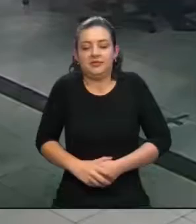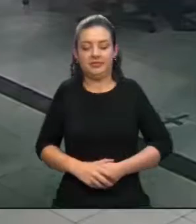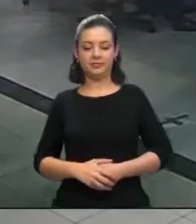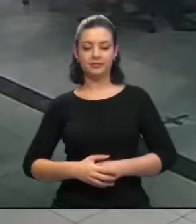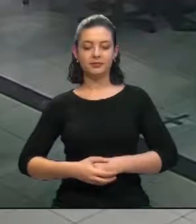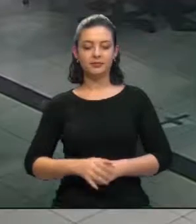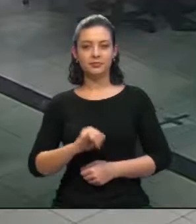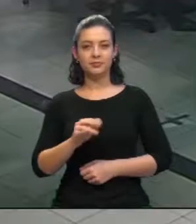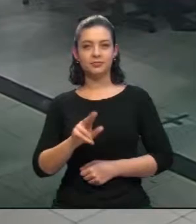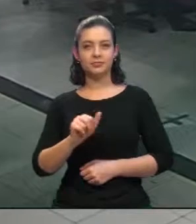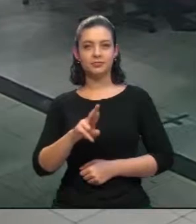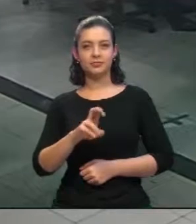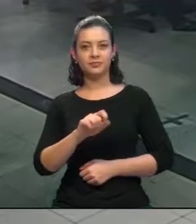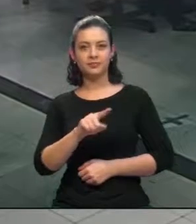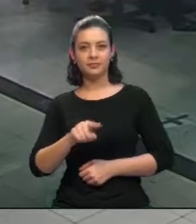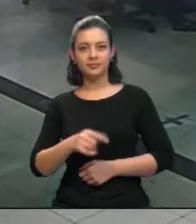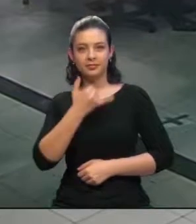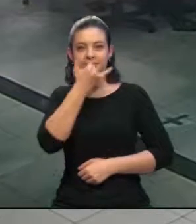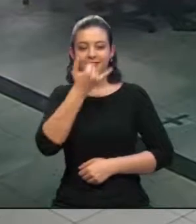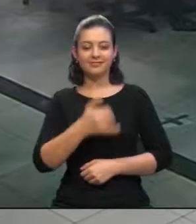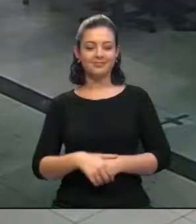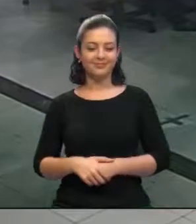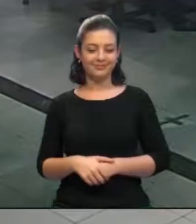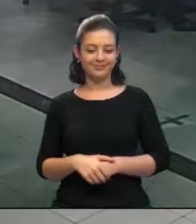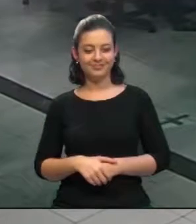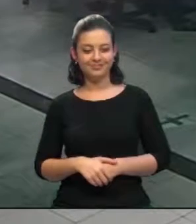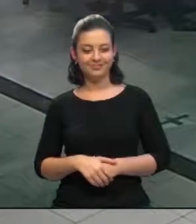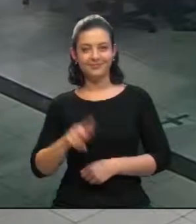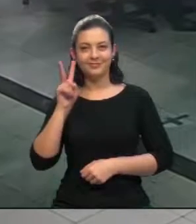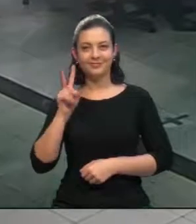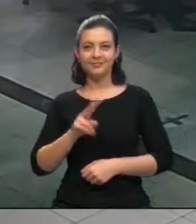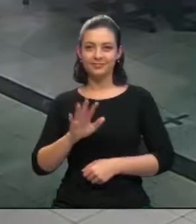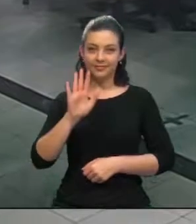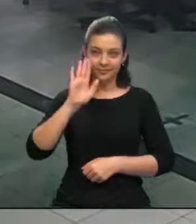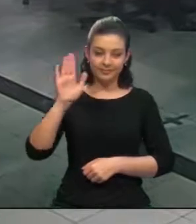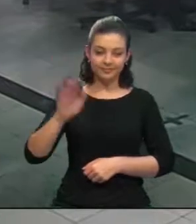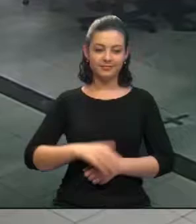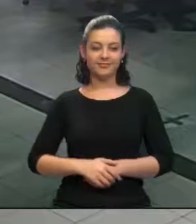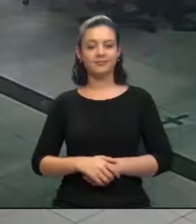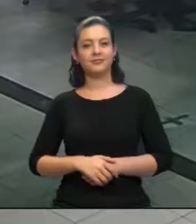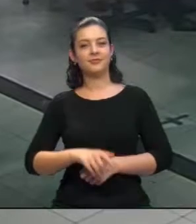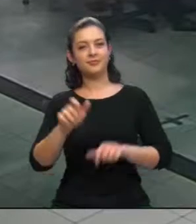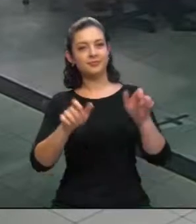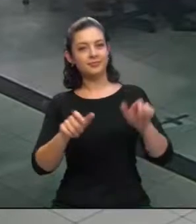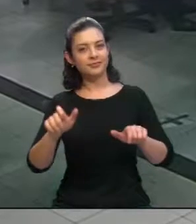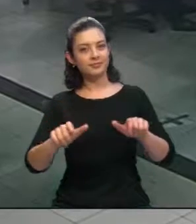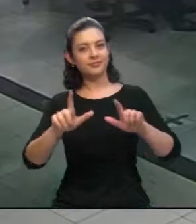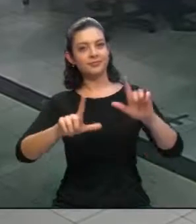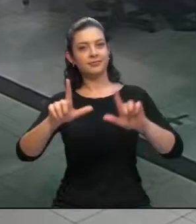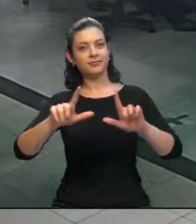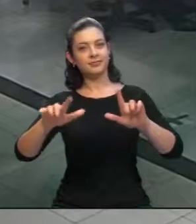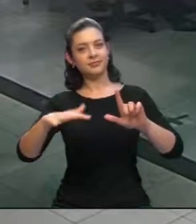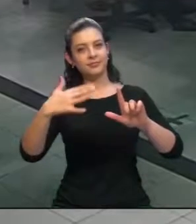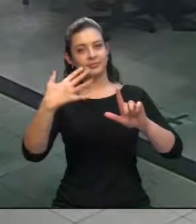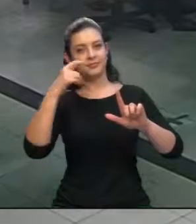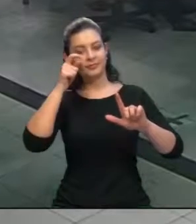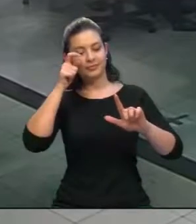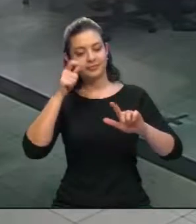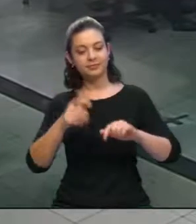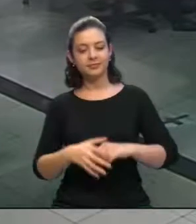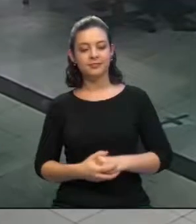doido presidente senhoras e senhores vereadores o telespectador que nos assiste através da tv